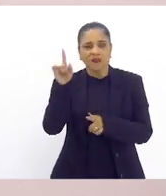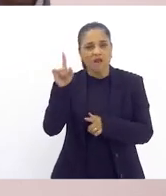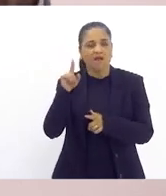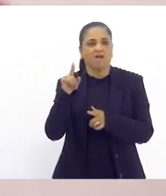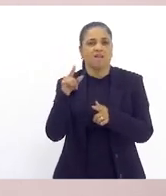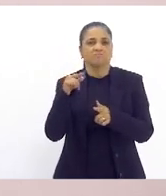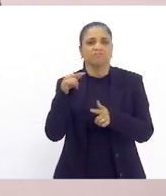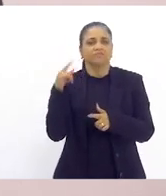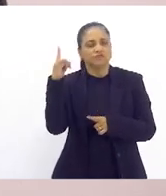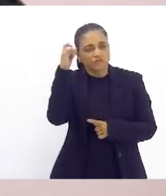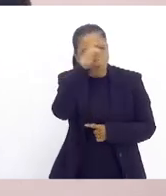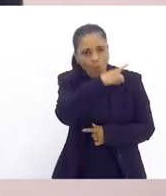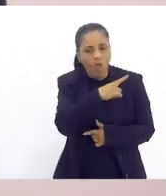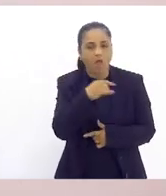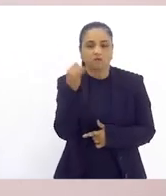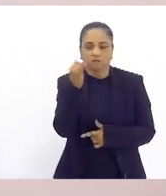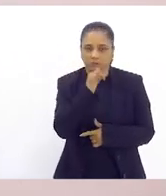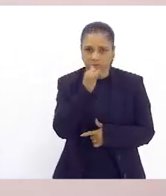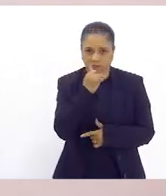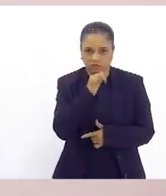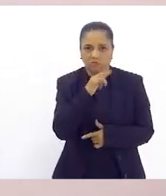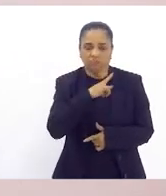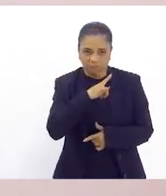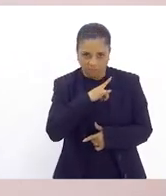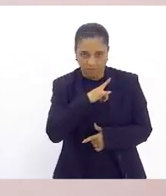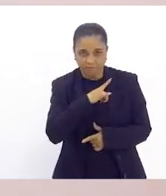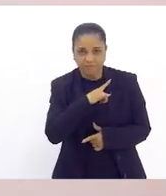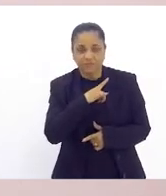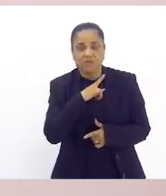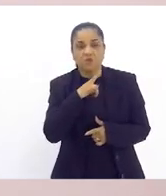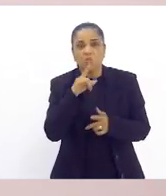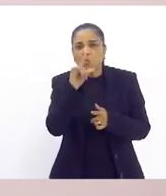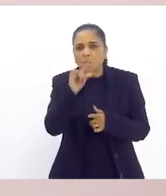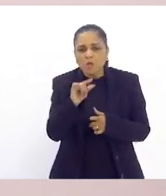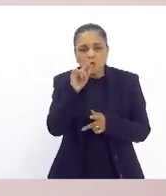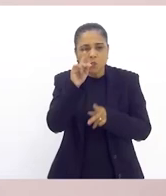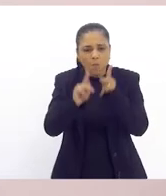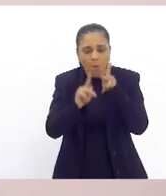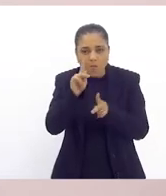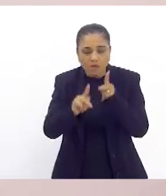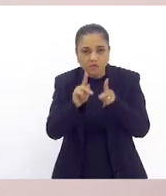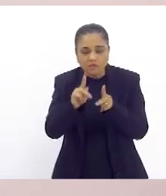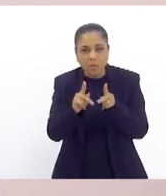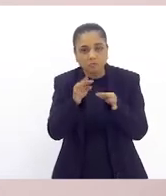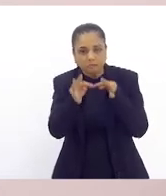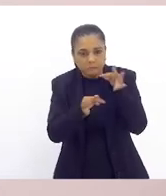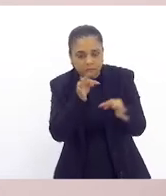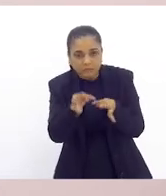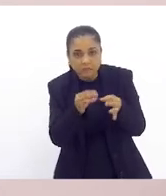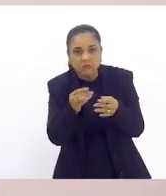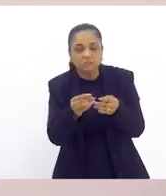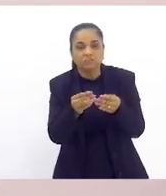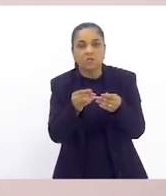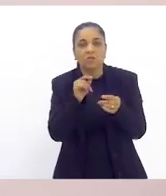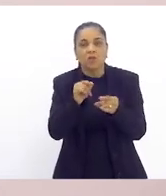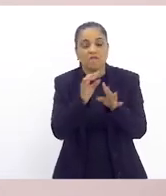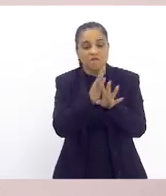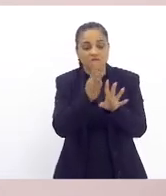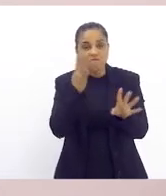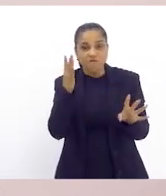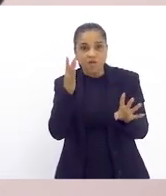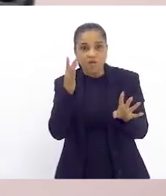para você ter uma ideia no mínimo detalhe do atendimento da população segundo maior fila de Rezende